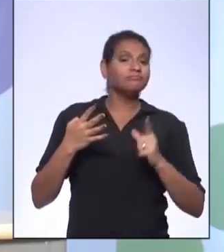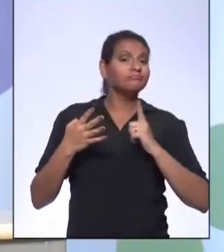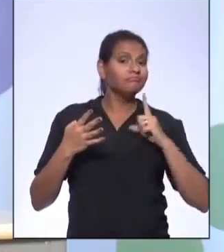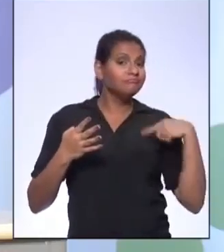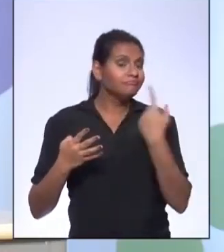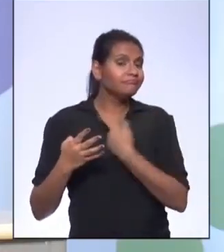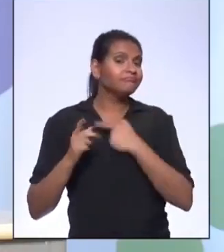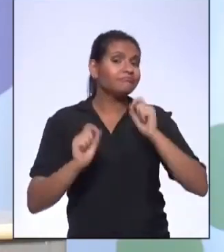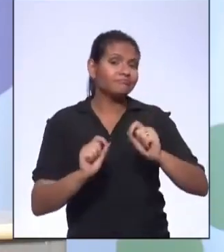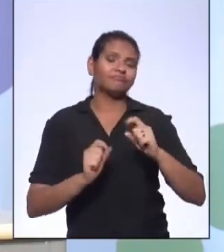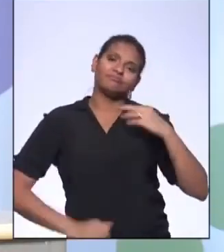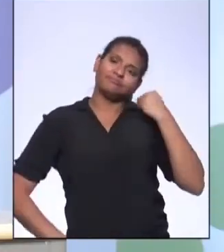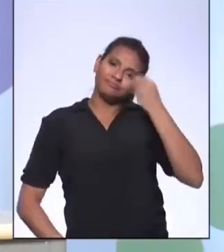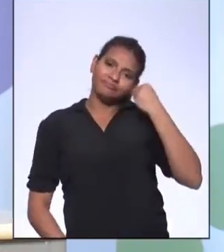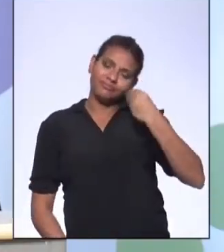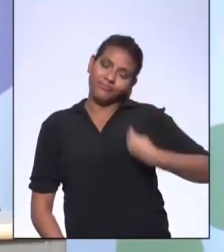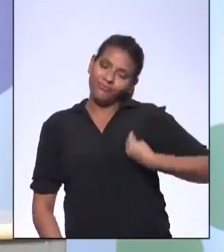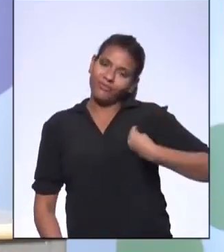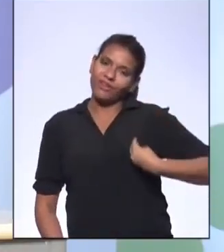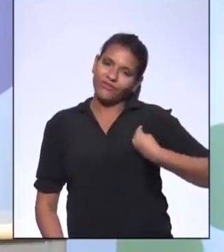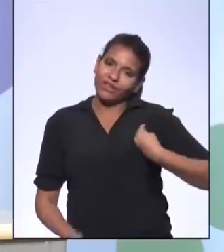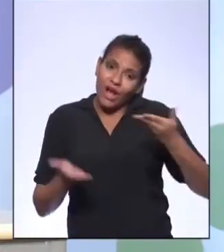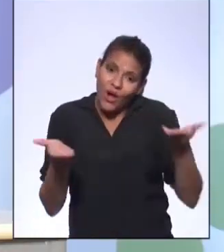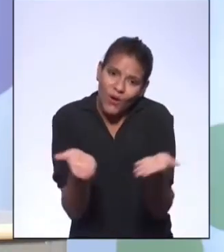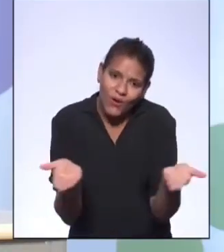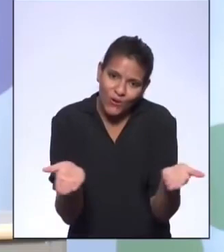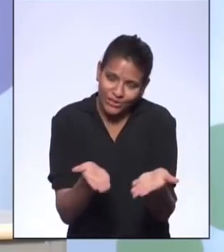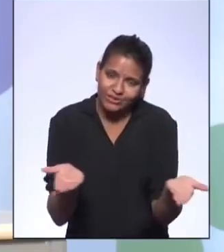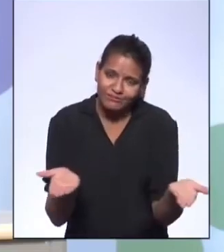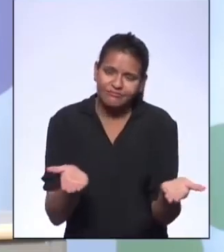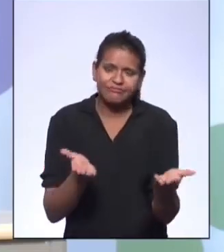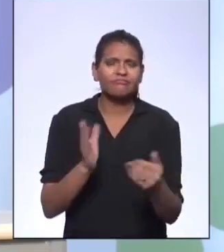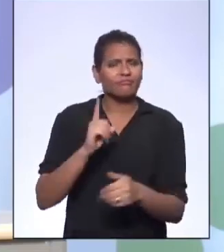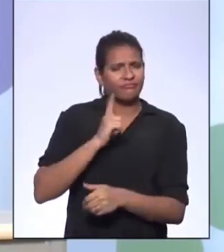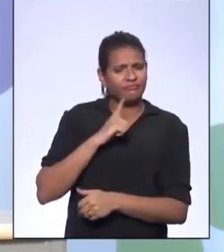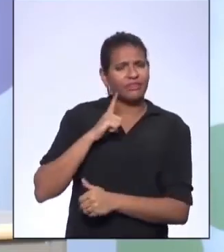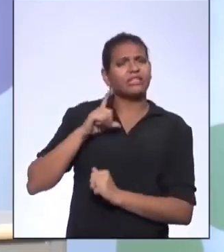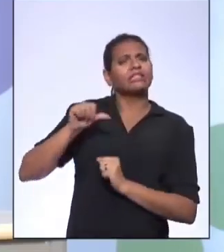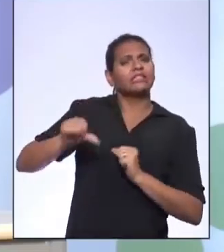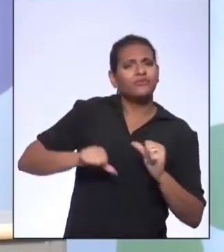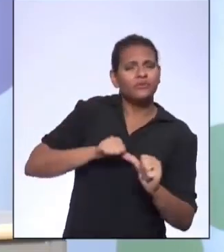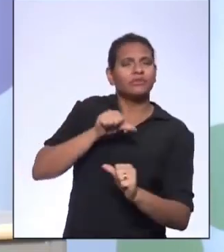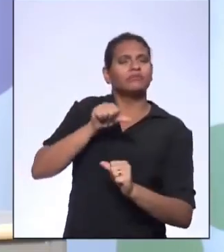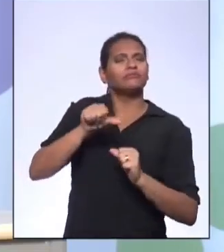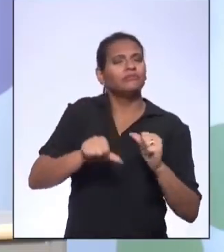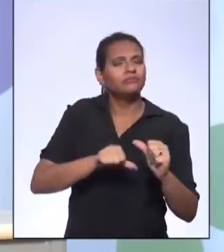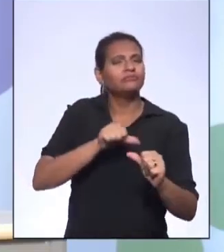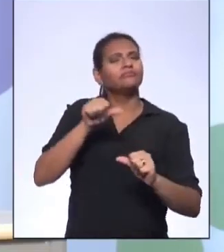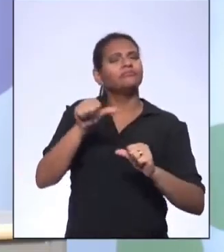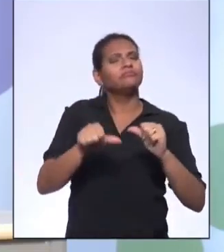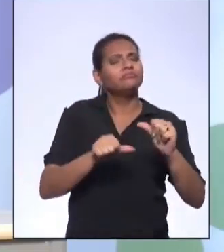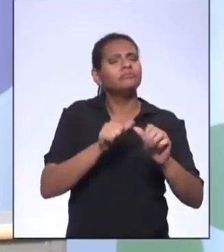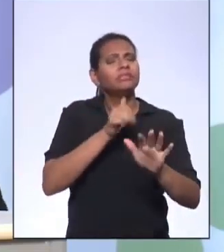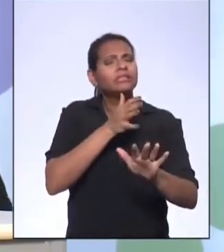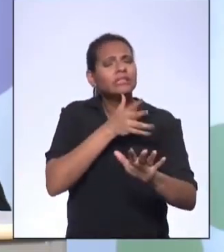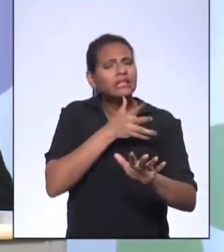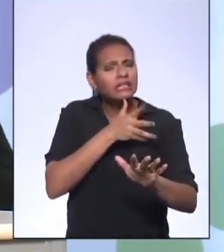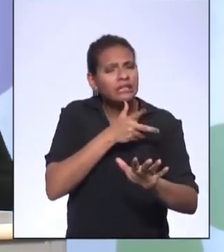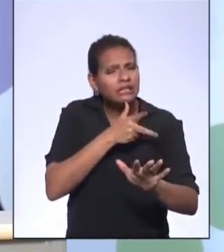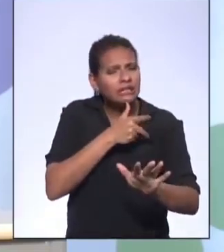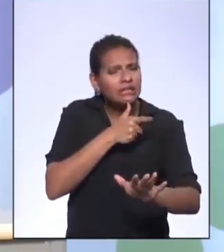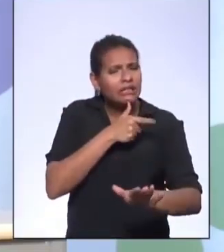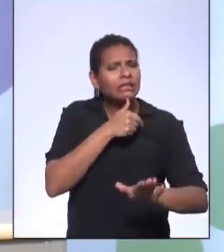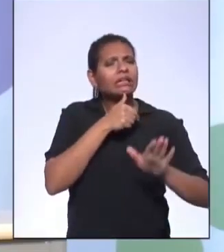como nós conhecemos hoje. E essa transformação ela é lenta, ela acontece de várias maneiras, em diferentes lugares, e